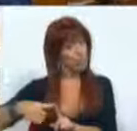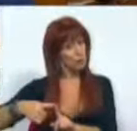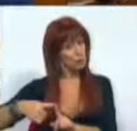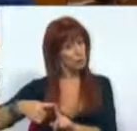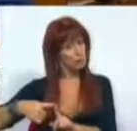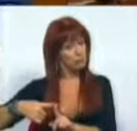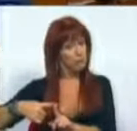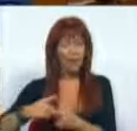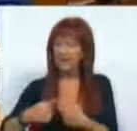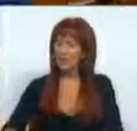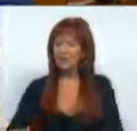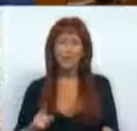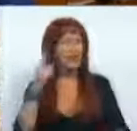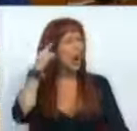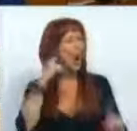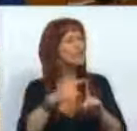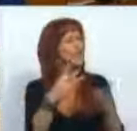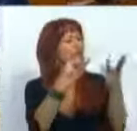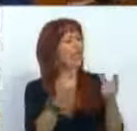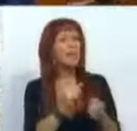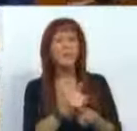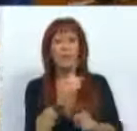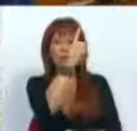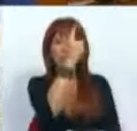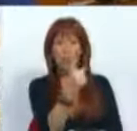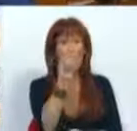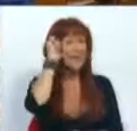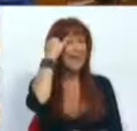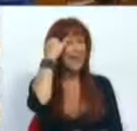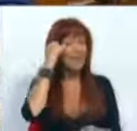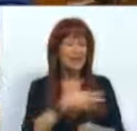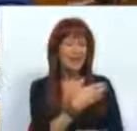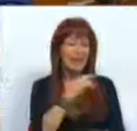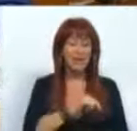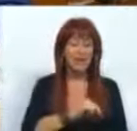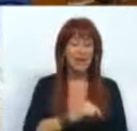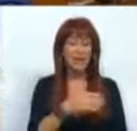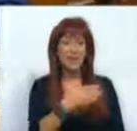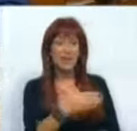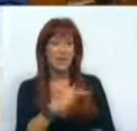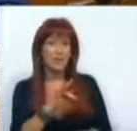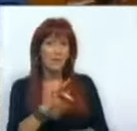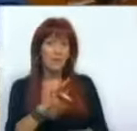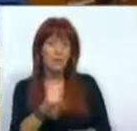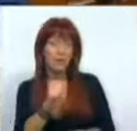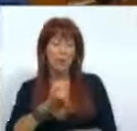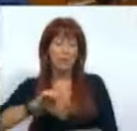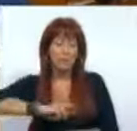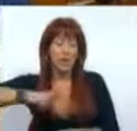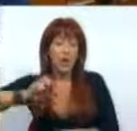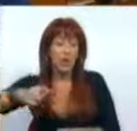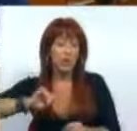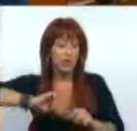positivo, que contrasta com o objetivo do orçamento de um déficit de 7.454 milhões de euros para o conjunto do